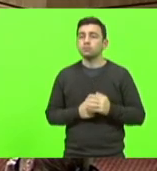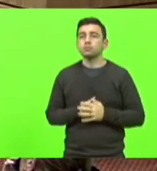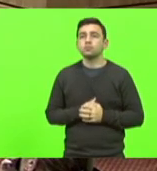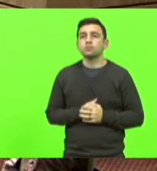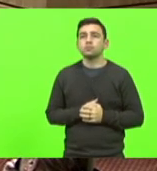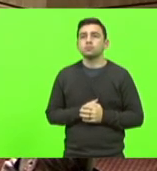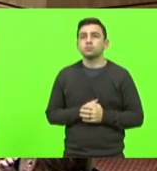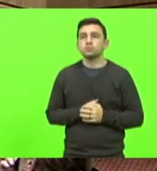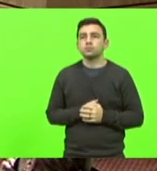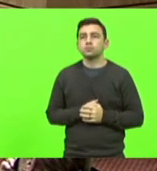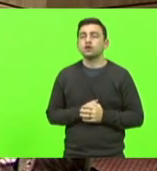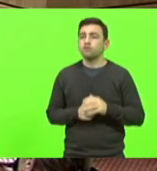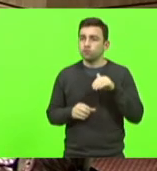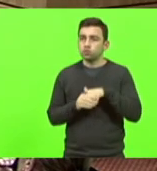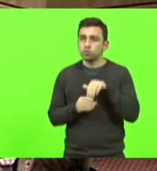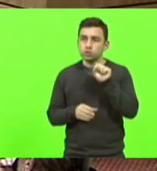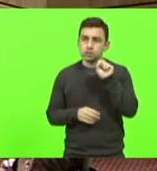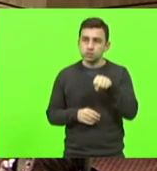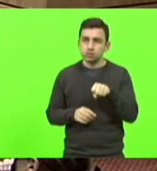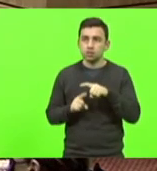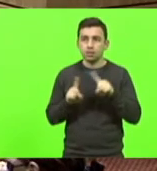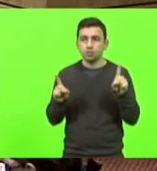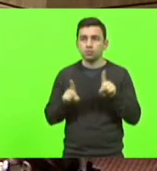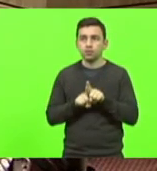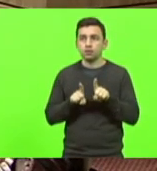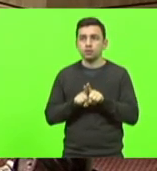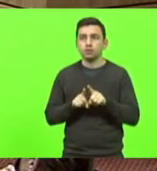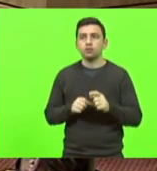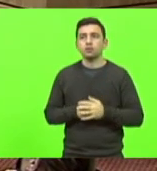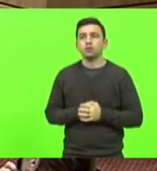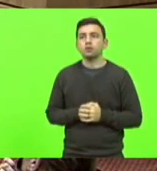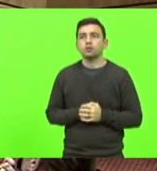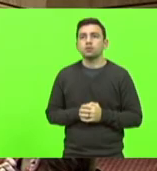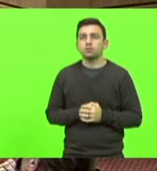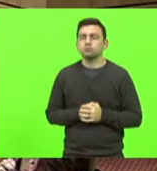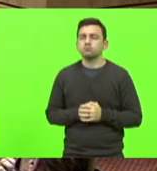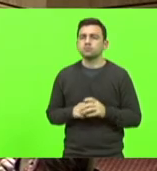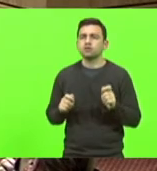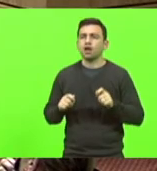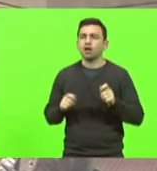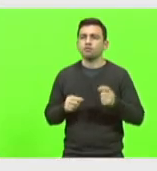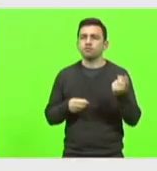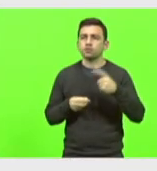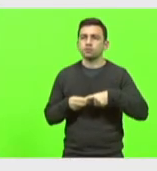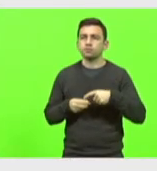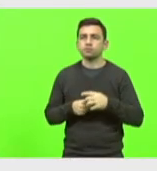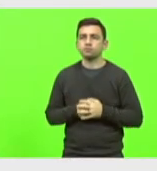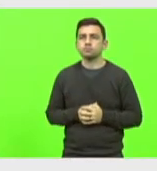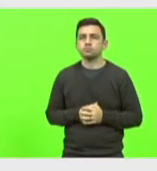e aqui Voltou sim que é botão não a perfeitamente podemos retornar